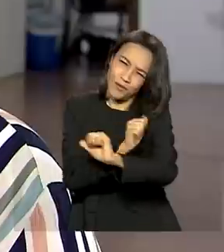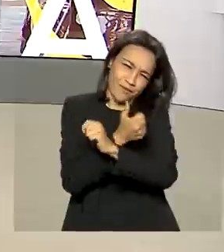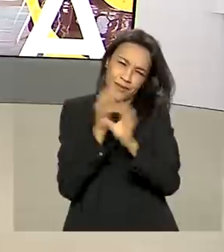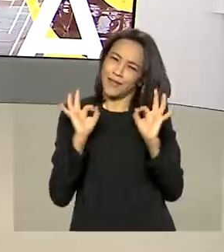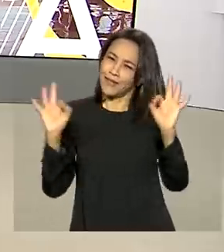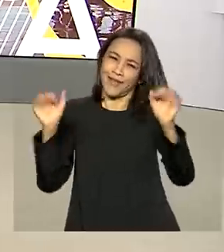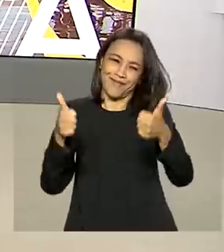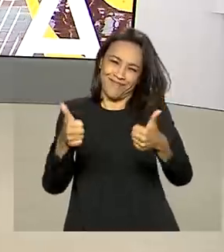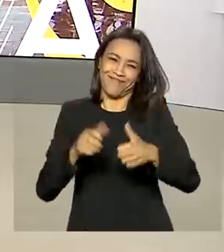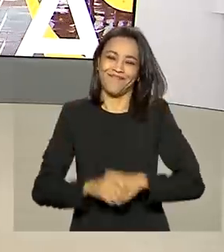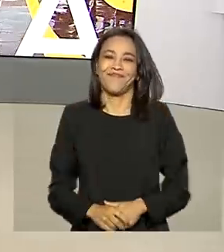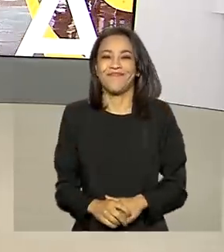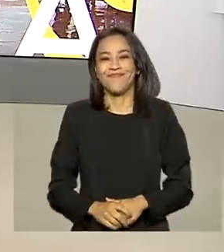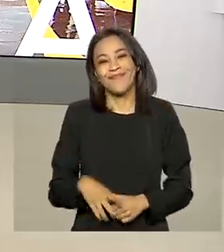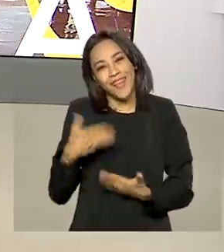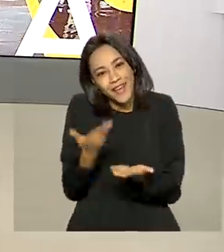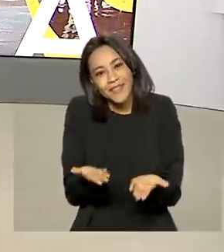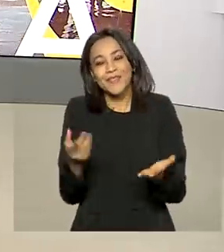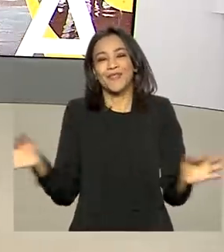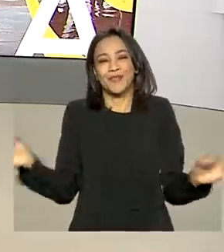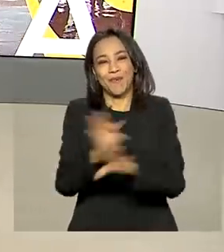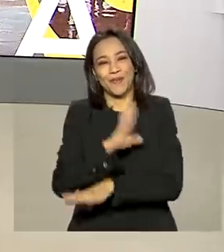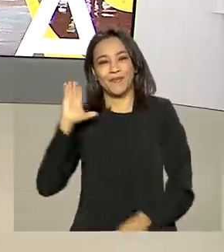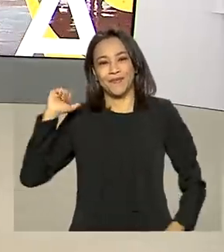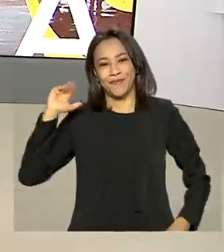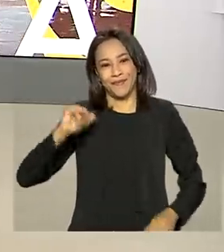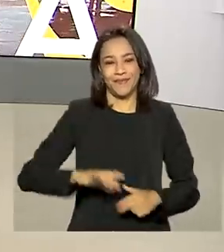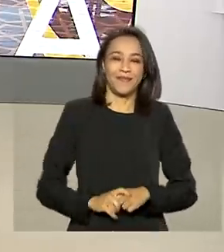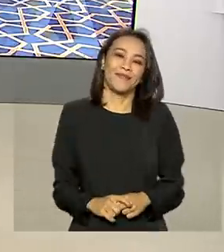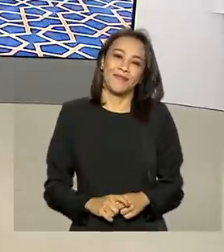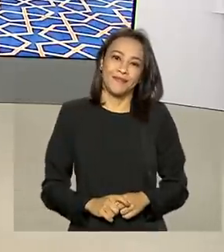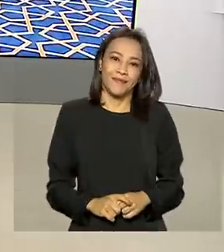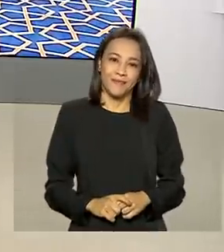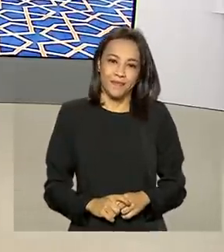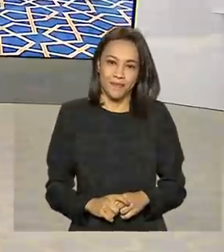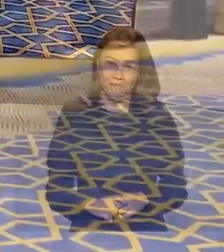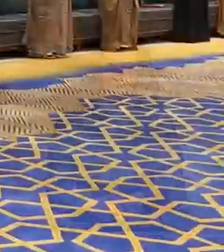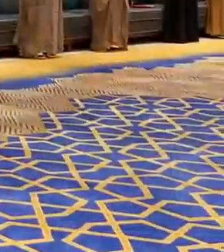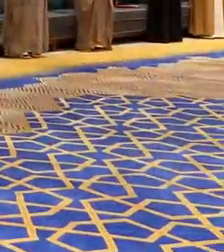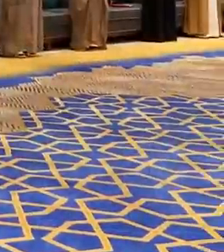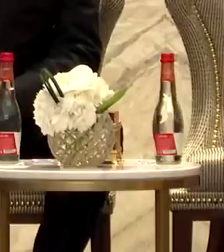tudo vai dar certo é isso a gente fica por aqui tchau tchau tchau